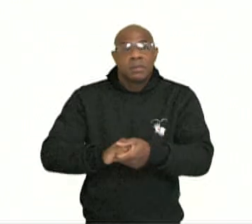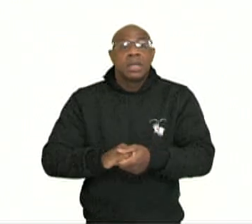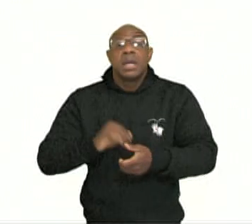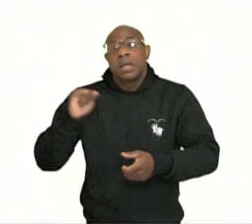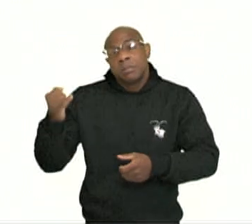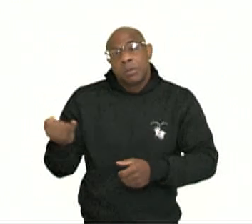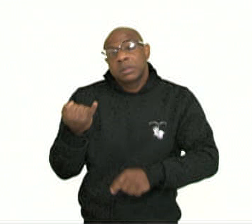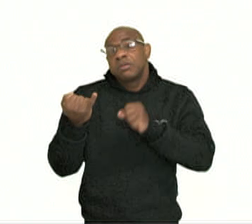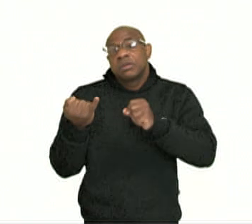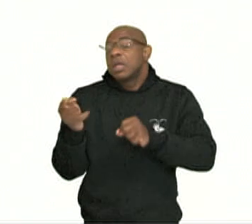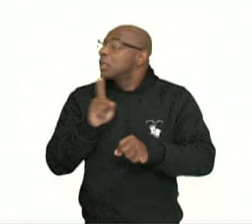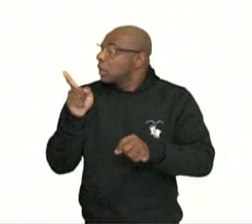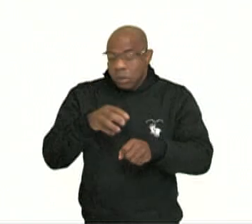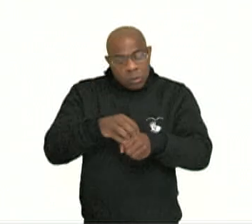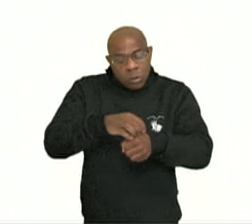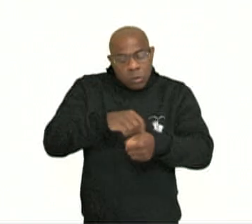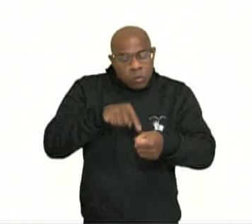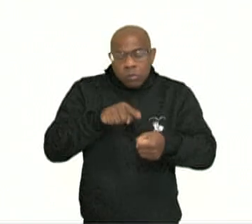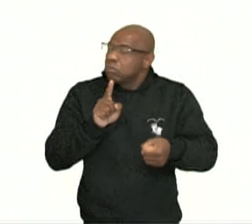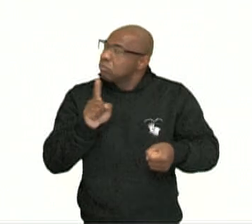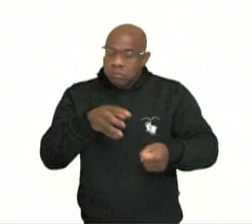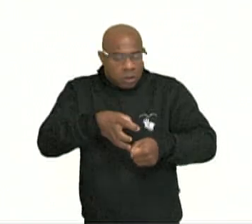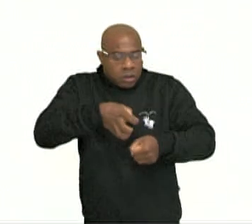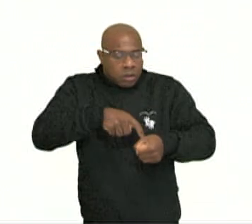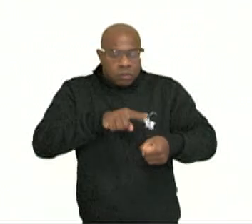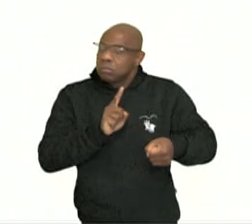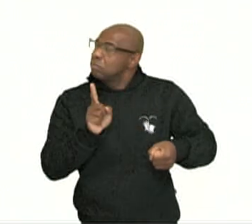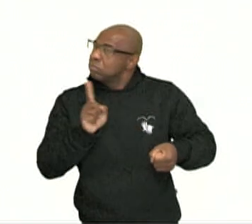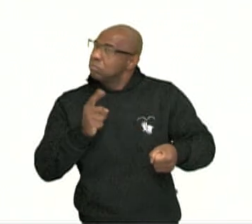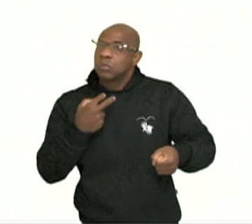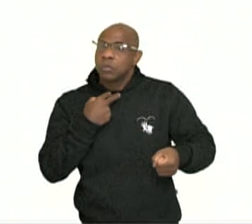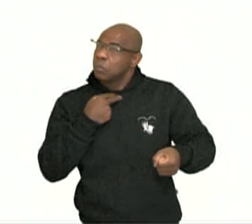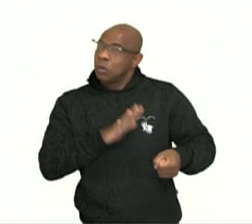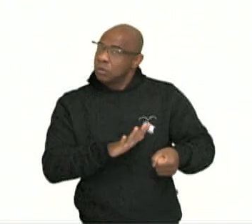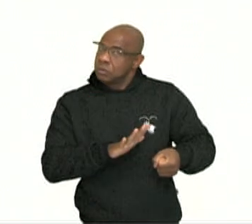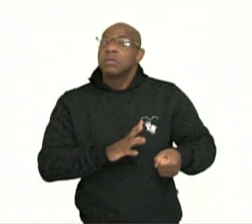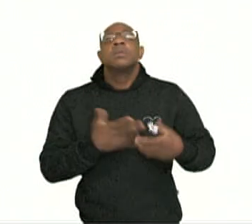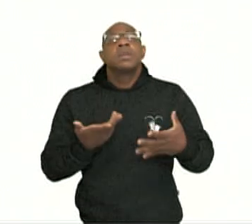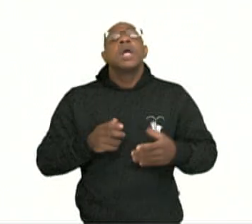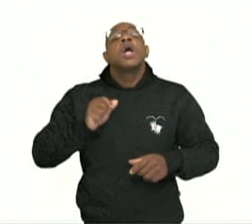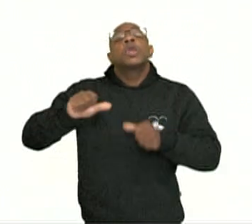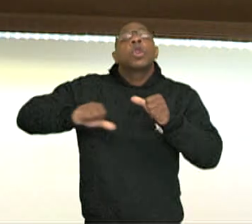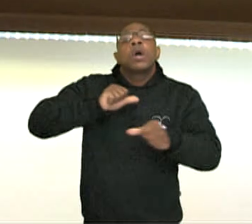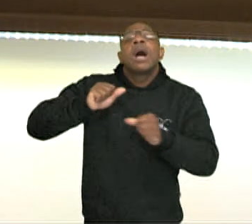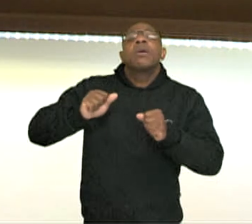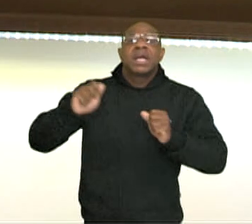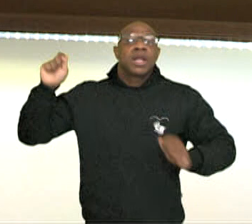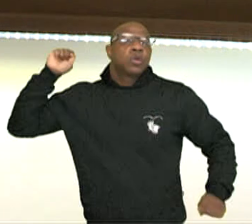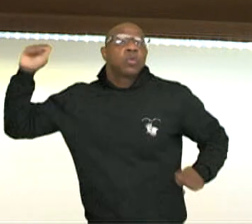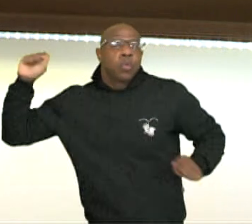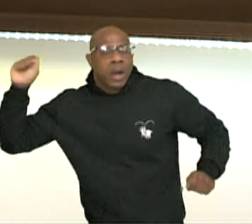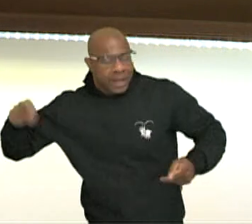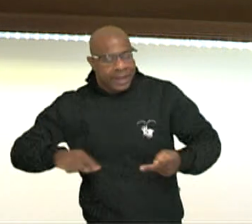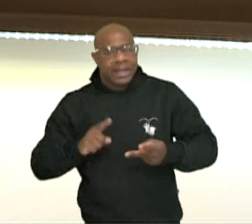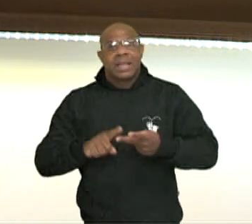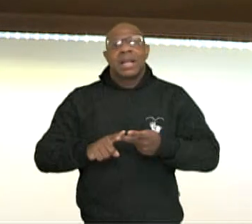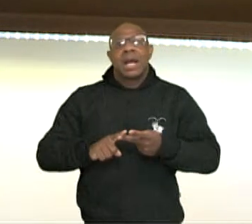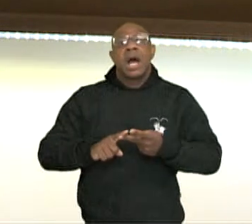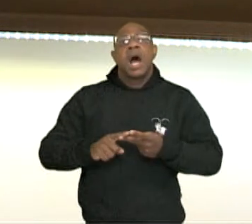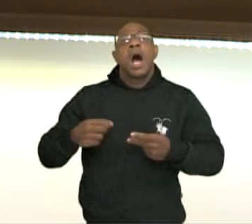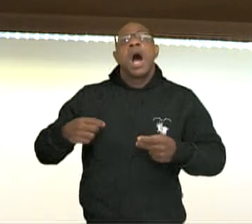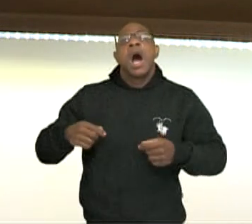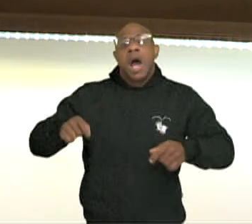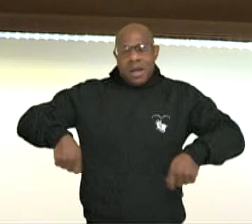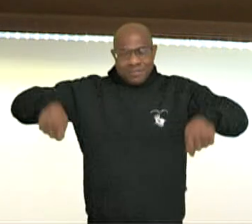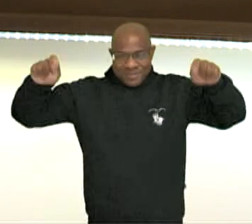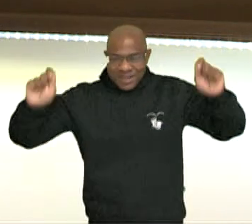coçar a região anal e trocar roupas de cama, toalhas de banho, né? Então, evitar o contato, né? Ali tocando na